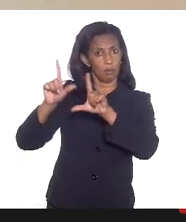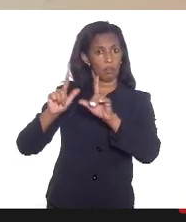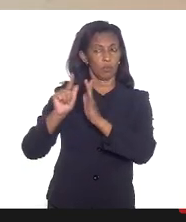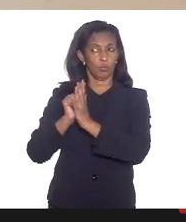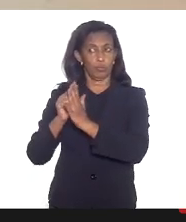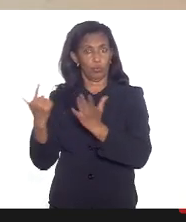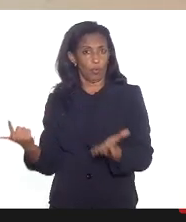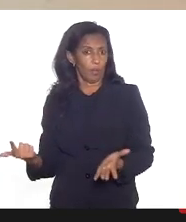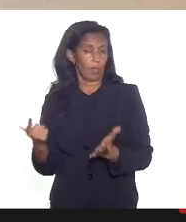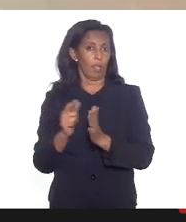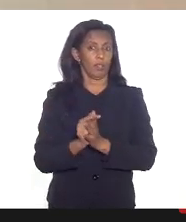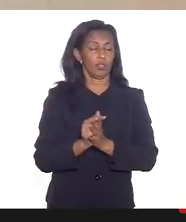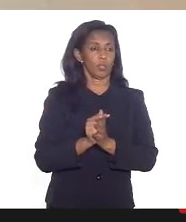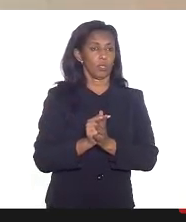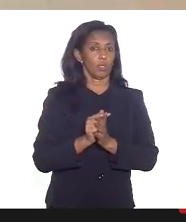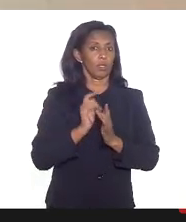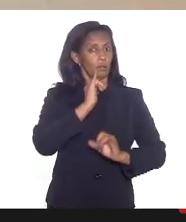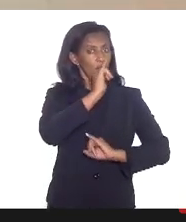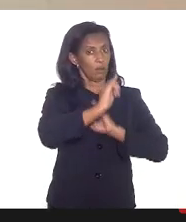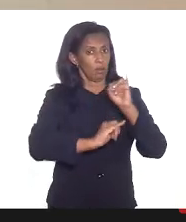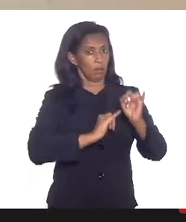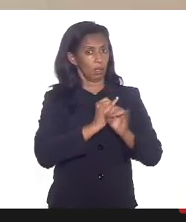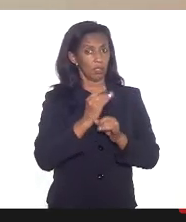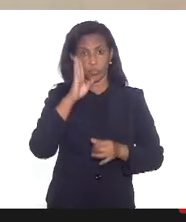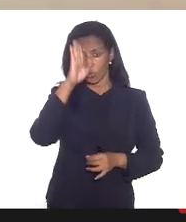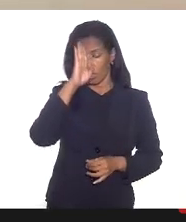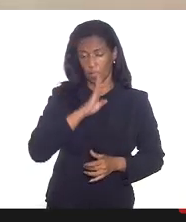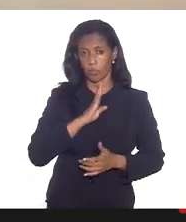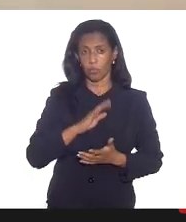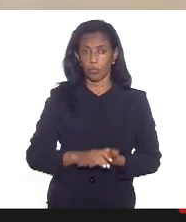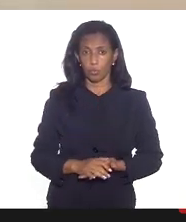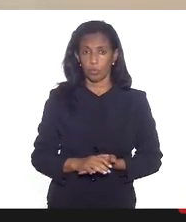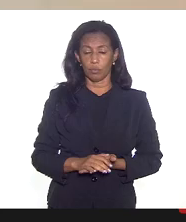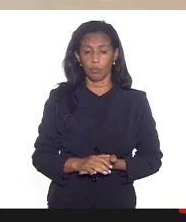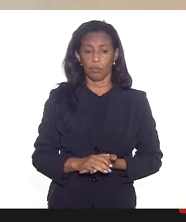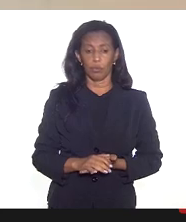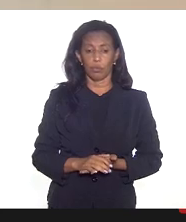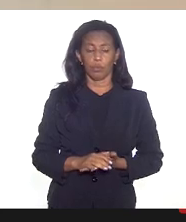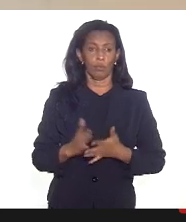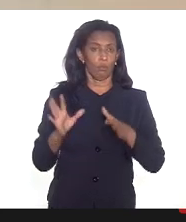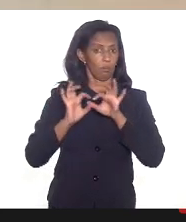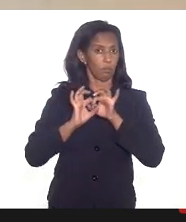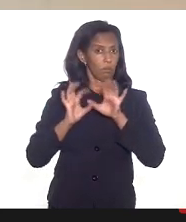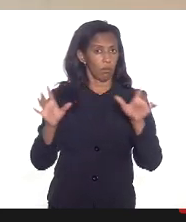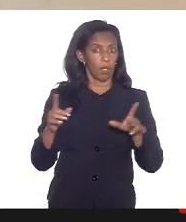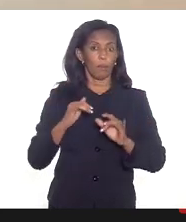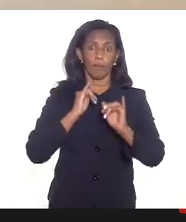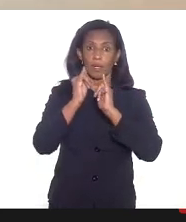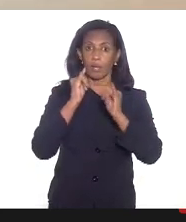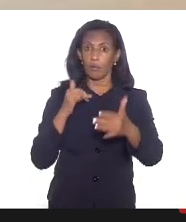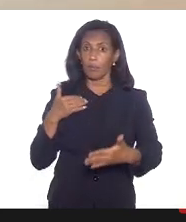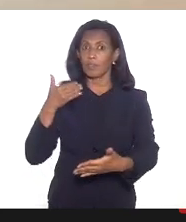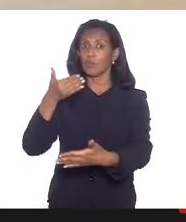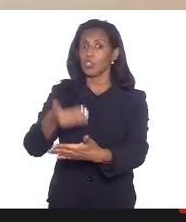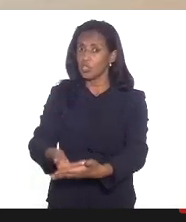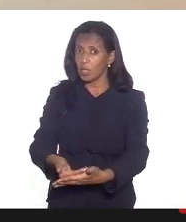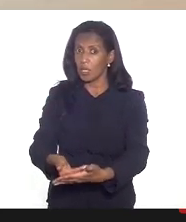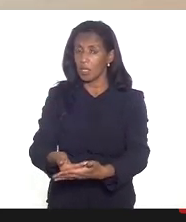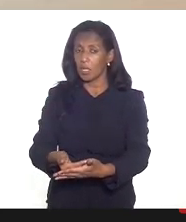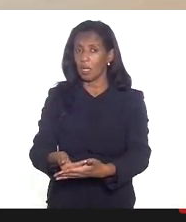do jogo dos telejornais de forma gratuita inclusive né mídia espontânea Para para que a informação chegue na